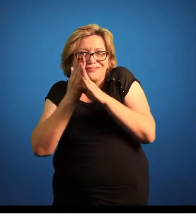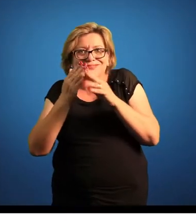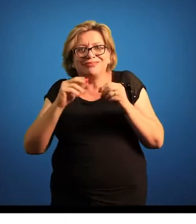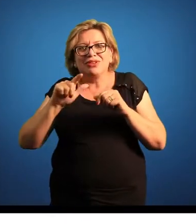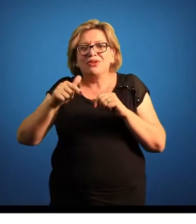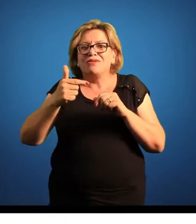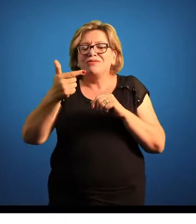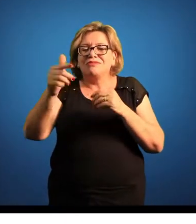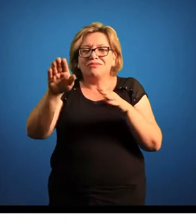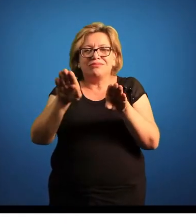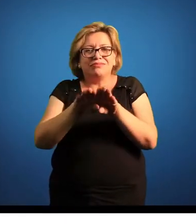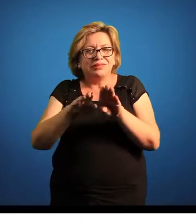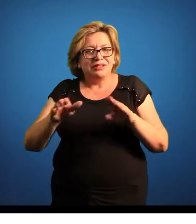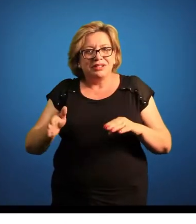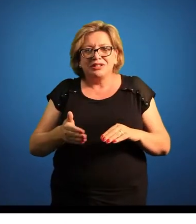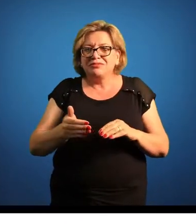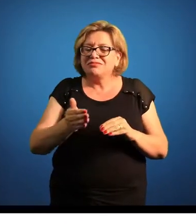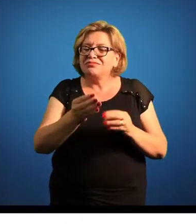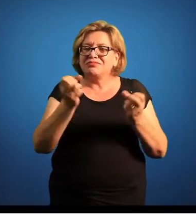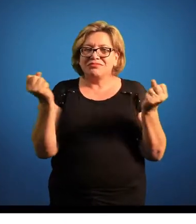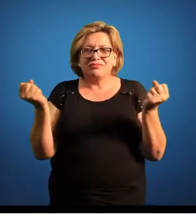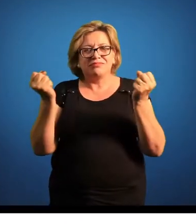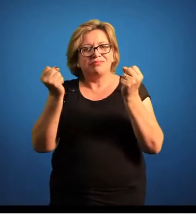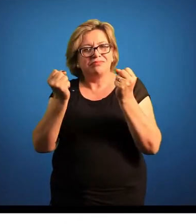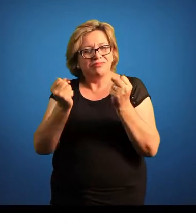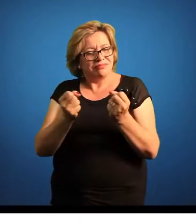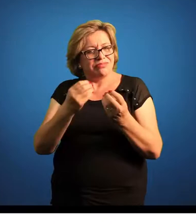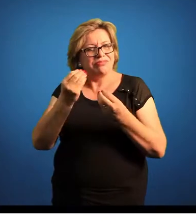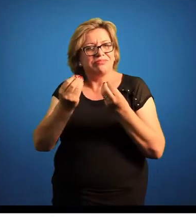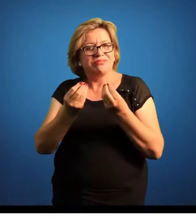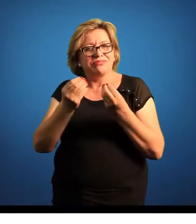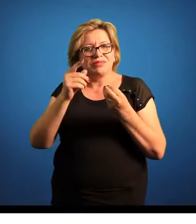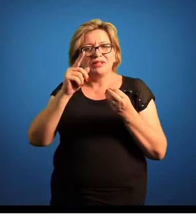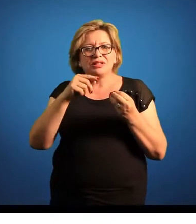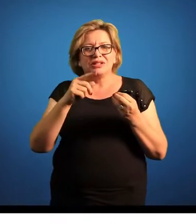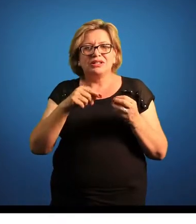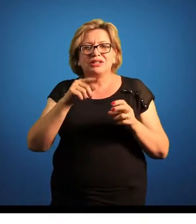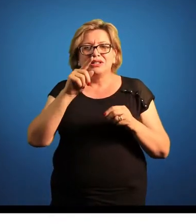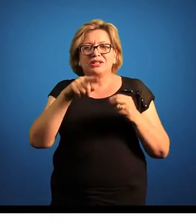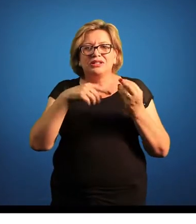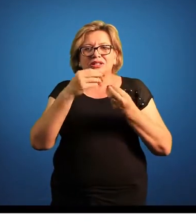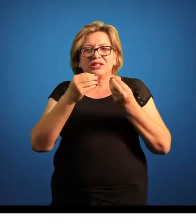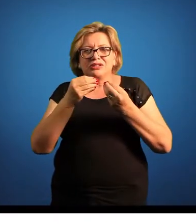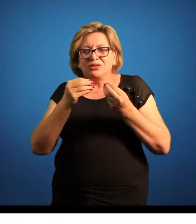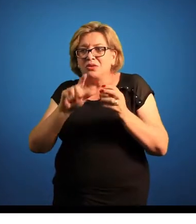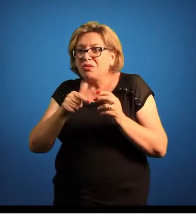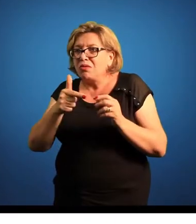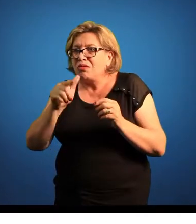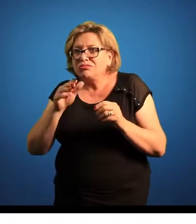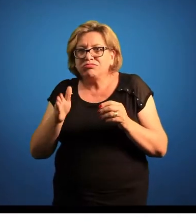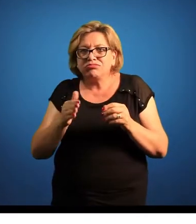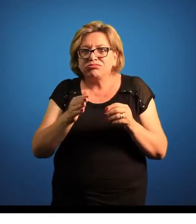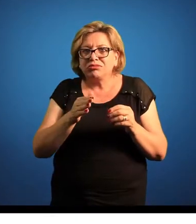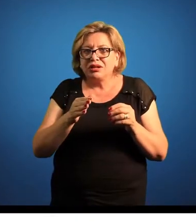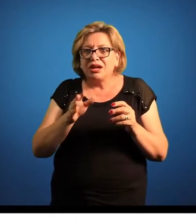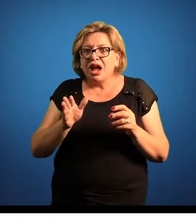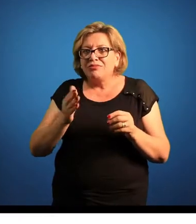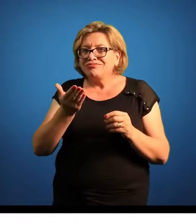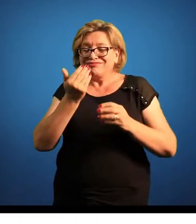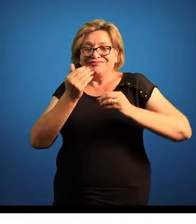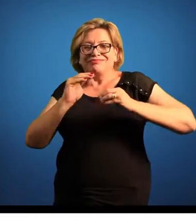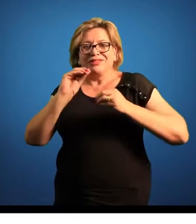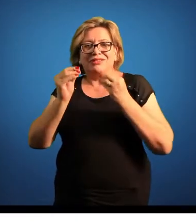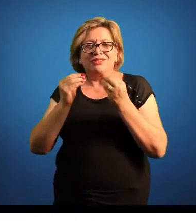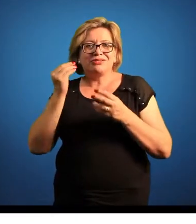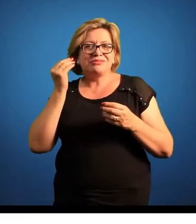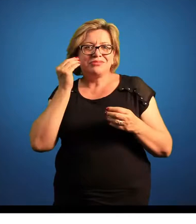espécie de peixe, nessa posição que esse peixinho se encontra agora, seria comido, seria devorado pela anêmona. E é esse o experimento que nós